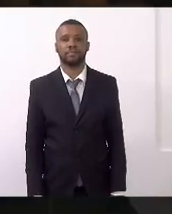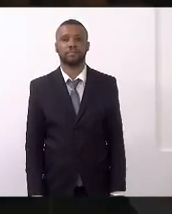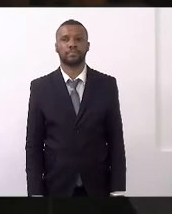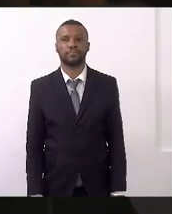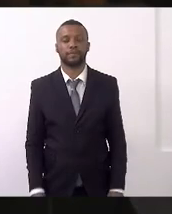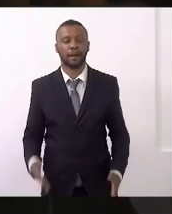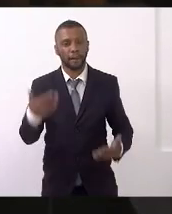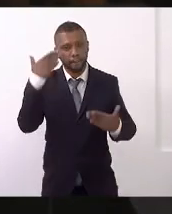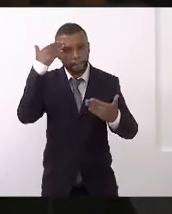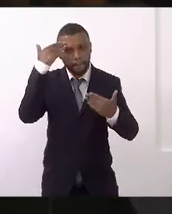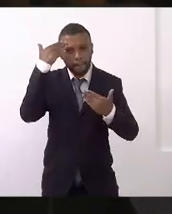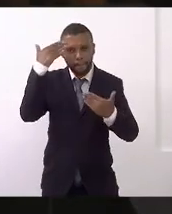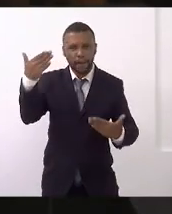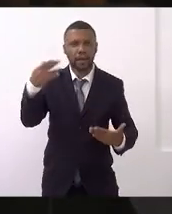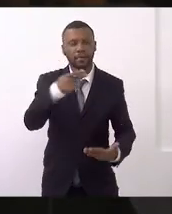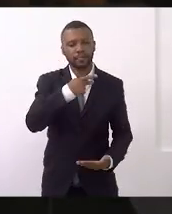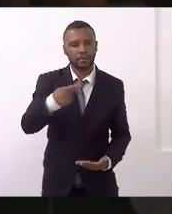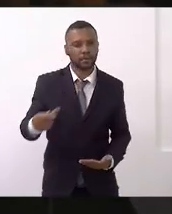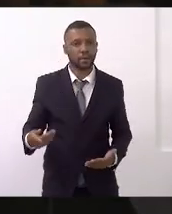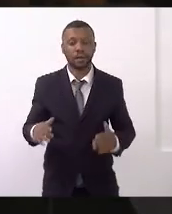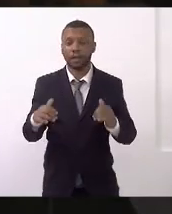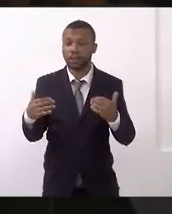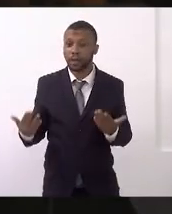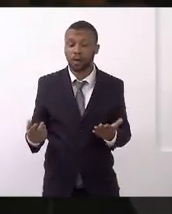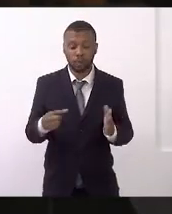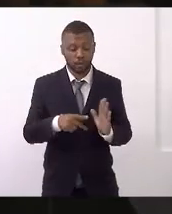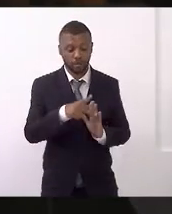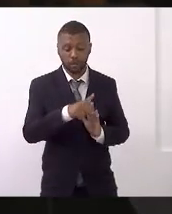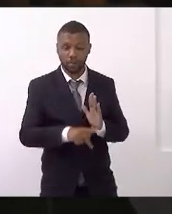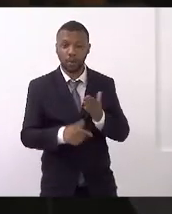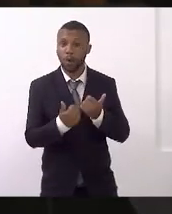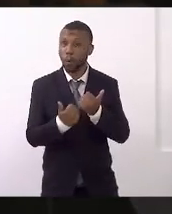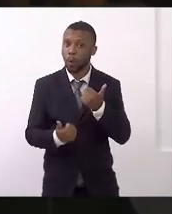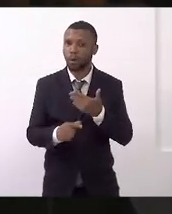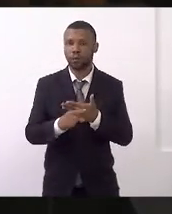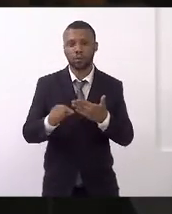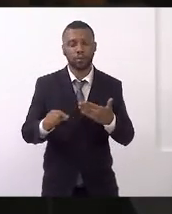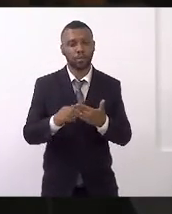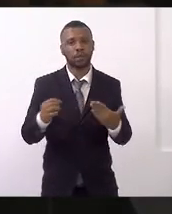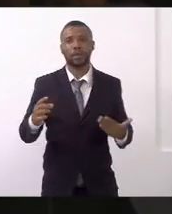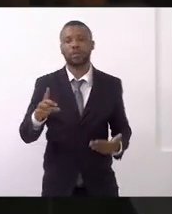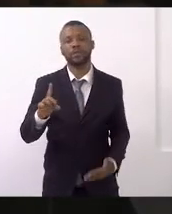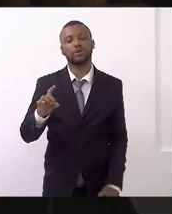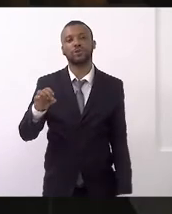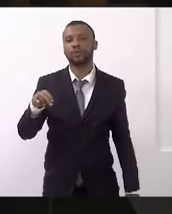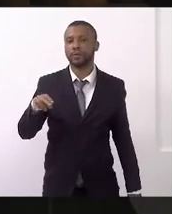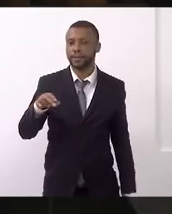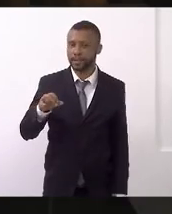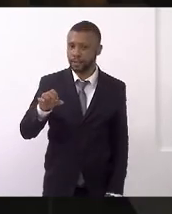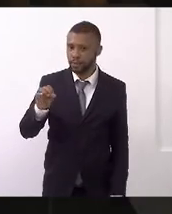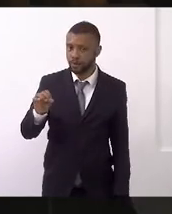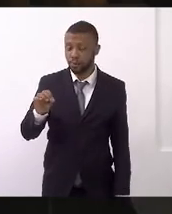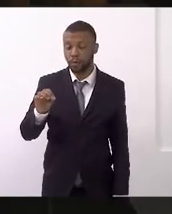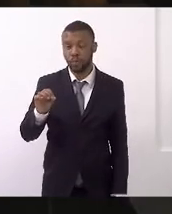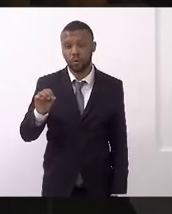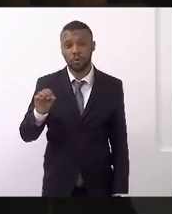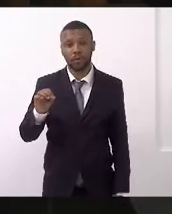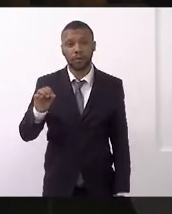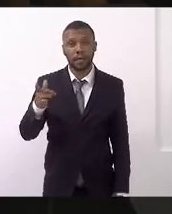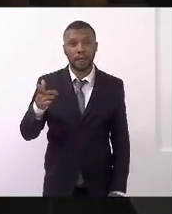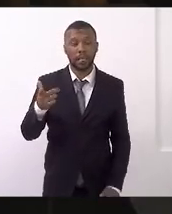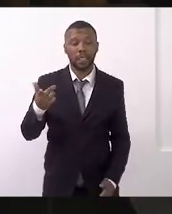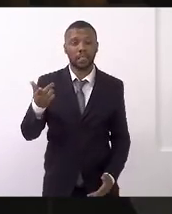Obrigado, presidente. Esse projeto, em coautoria com o deputado Dionísio Lins, visa reparar uma disparidade de